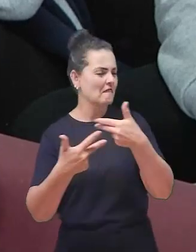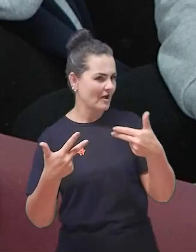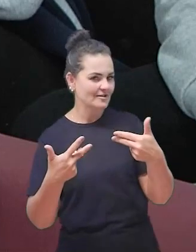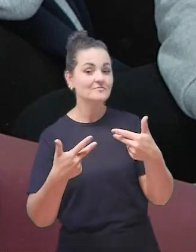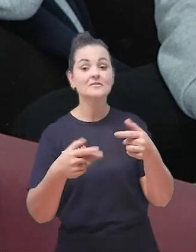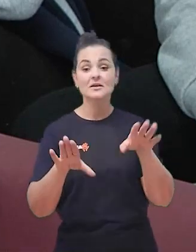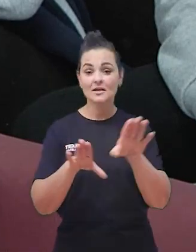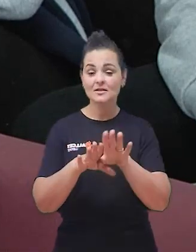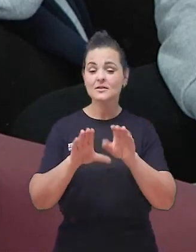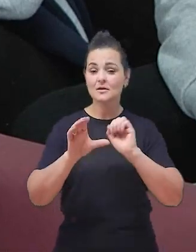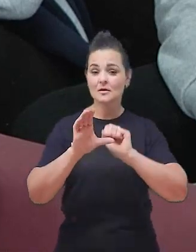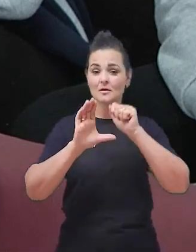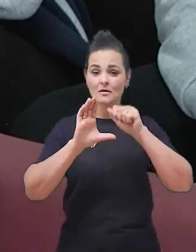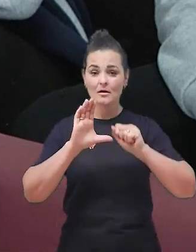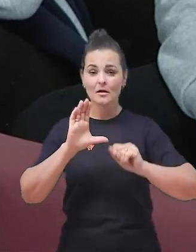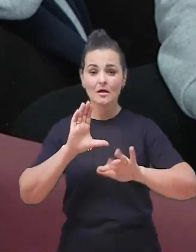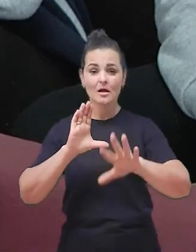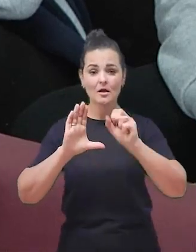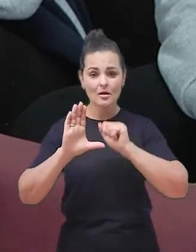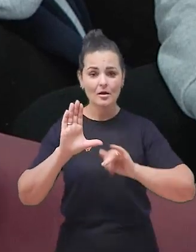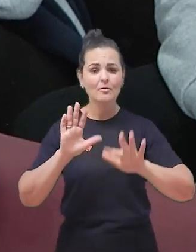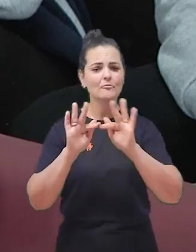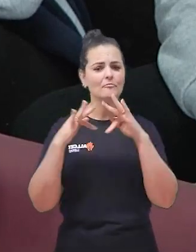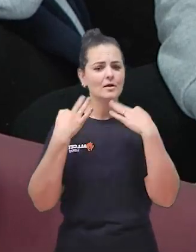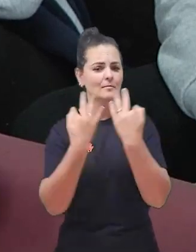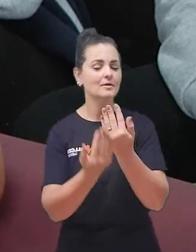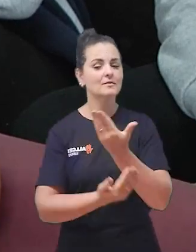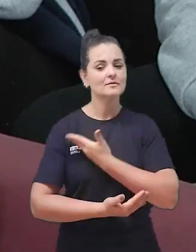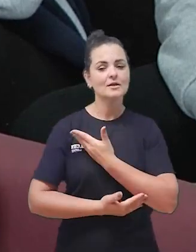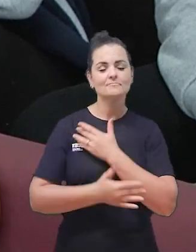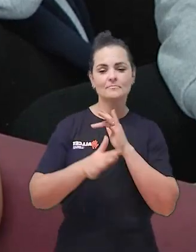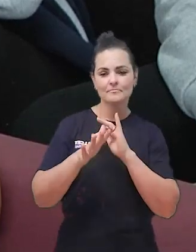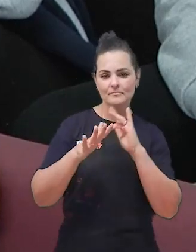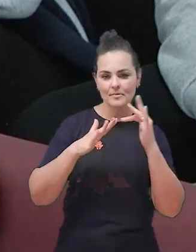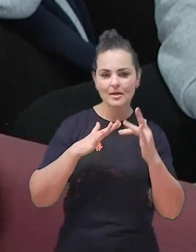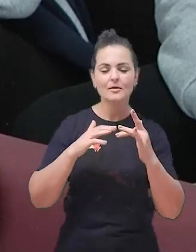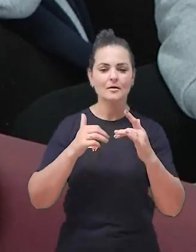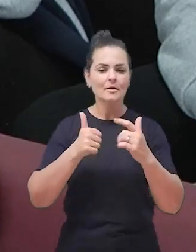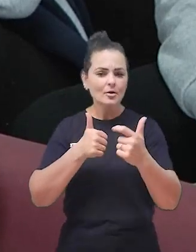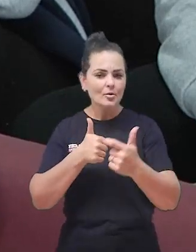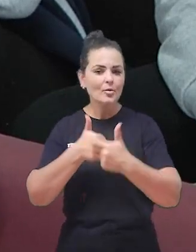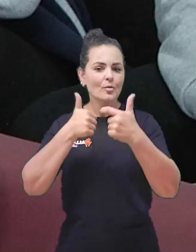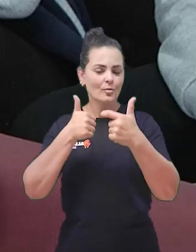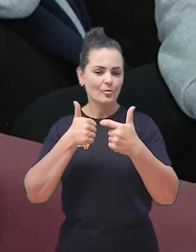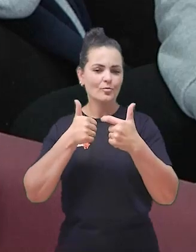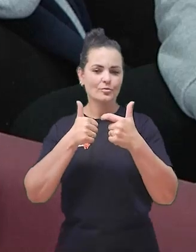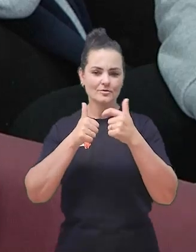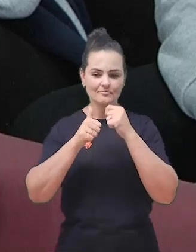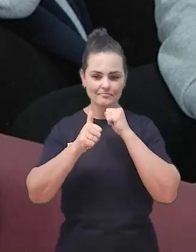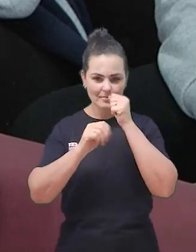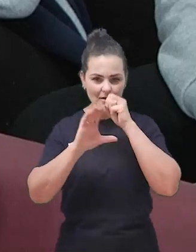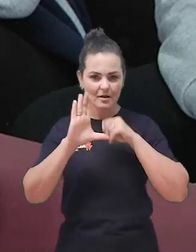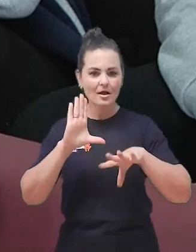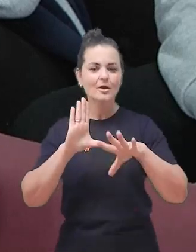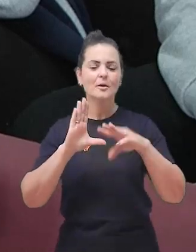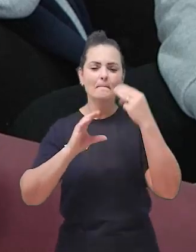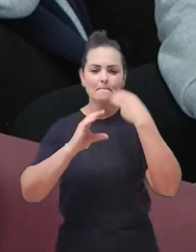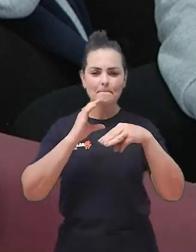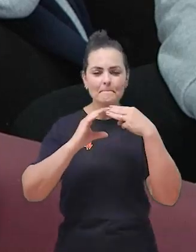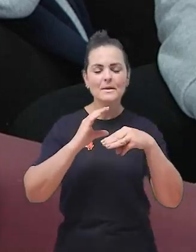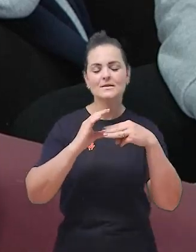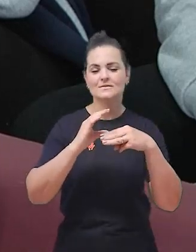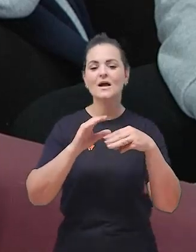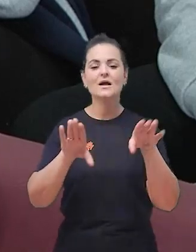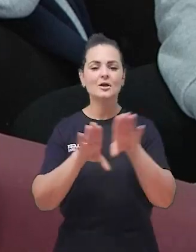quiserem e ainda compartilhar com os amigos e familiares. Curtam as nossas publicações, deixem as suas mensagens